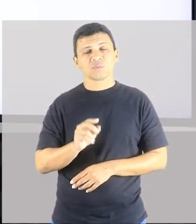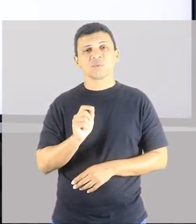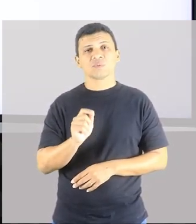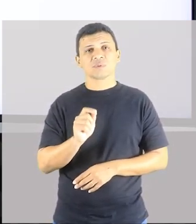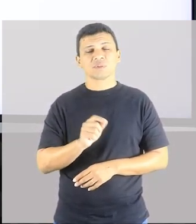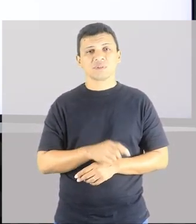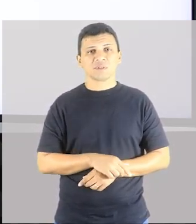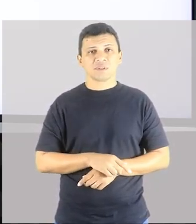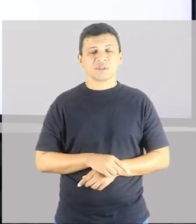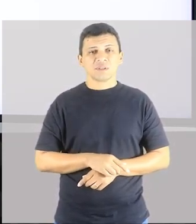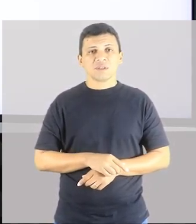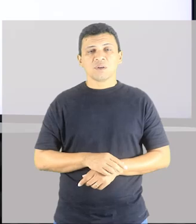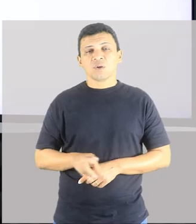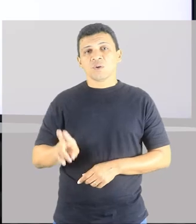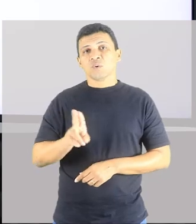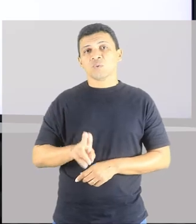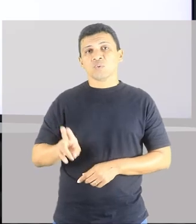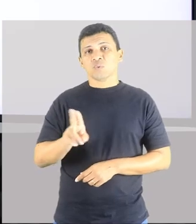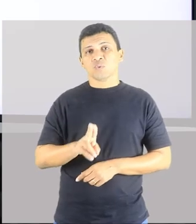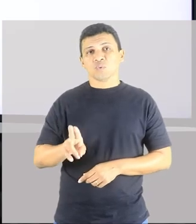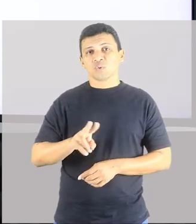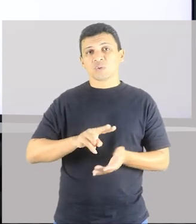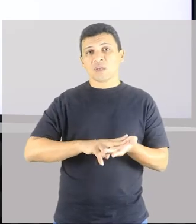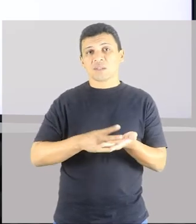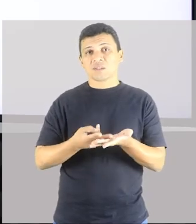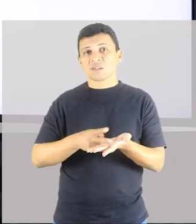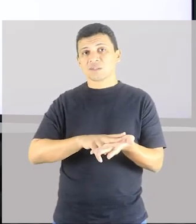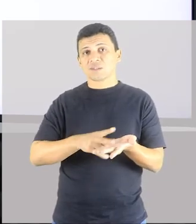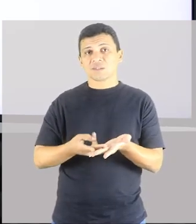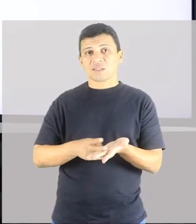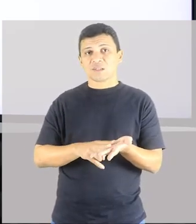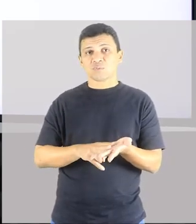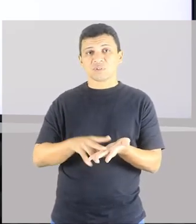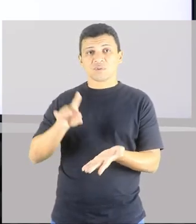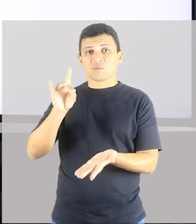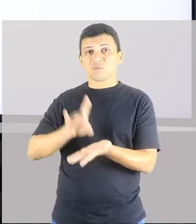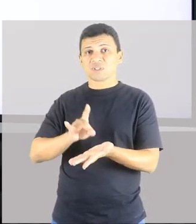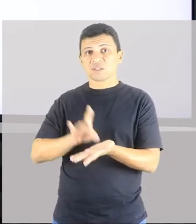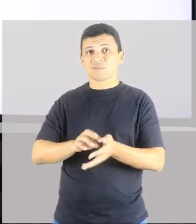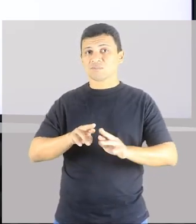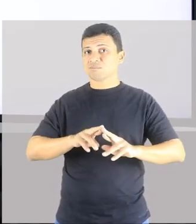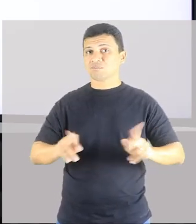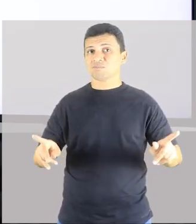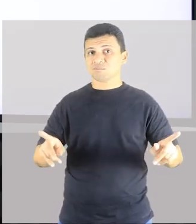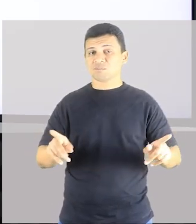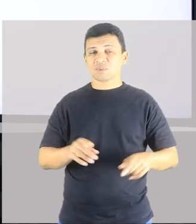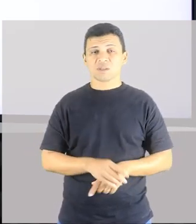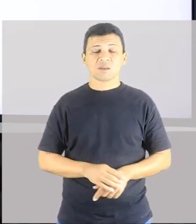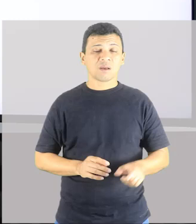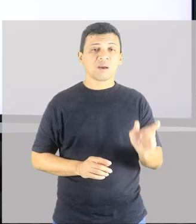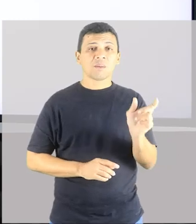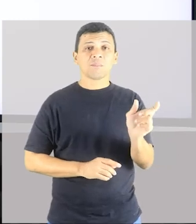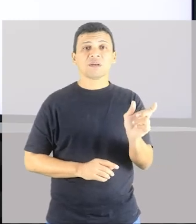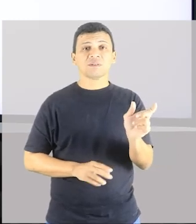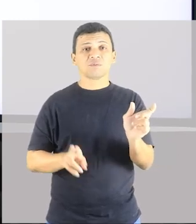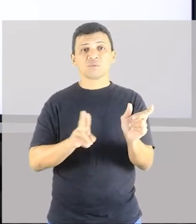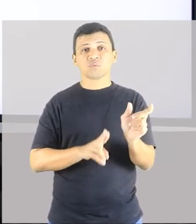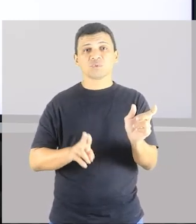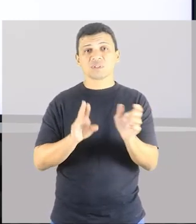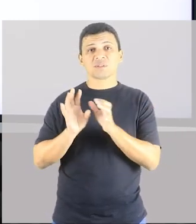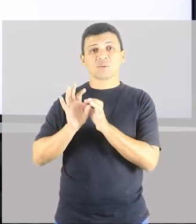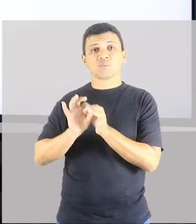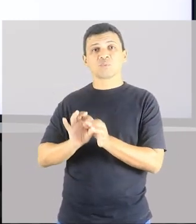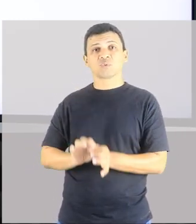aqueles usos que fogem da tradução literal ou da tradução ao pé da letra. Então, por exemplo, uma palavra que pode ser usada em um